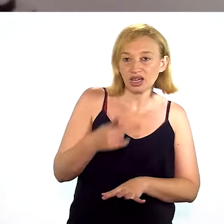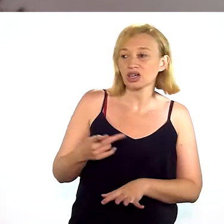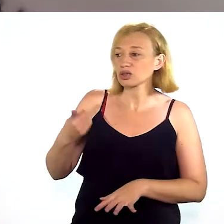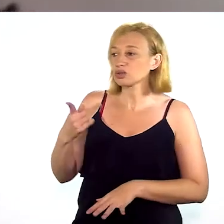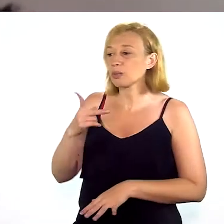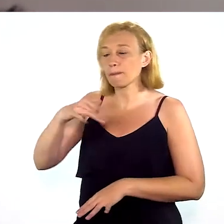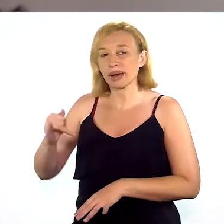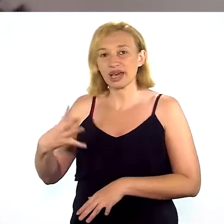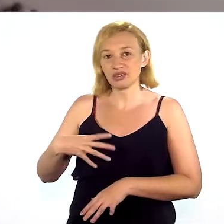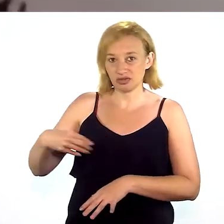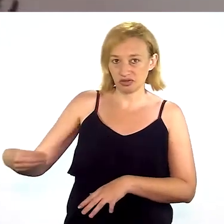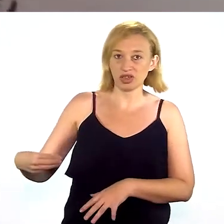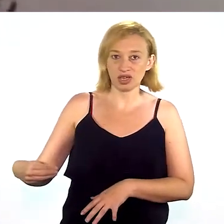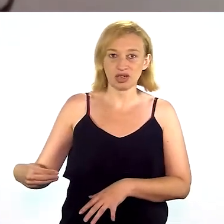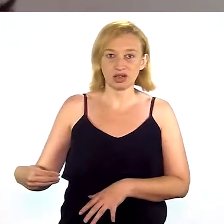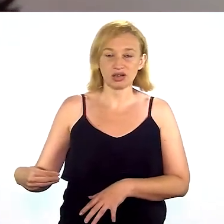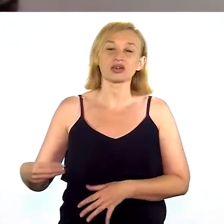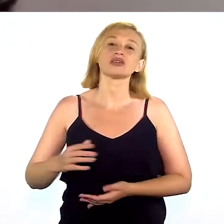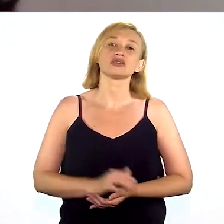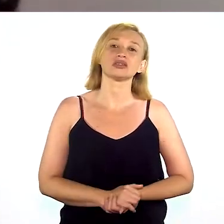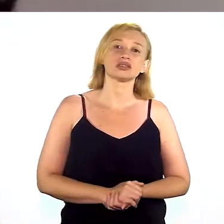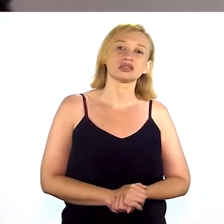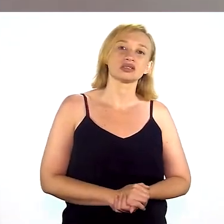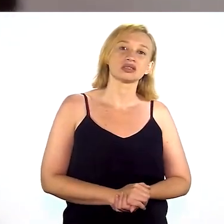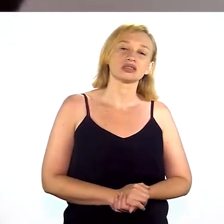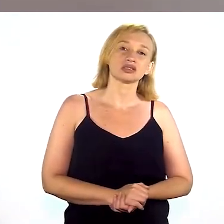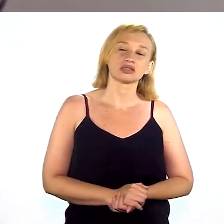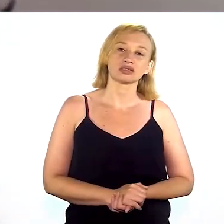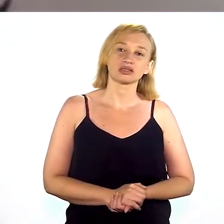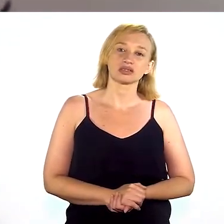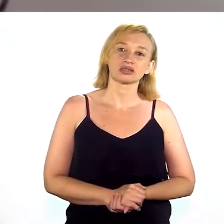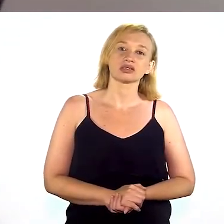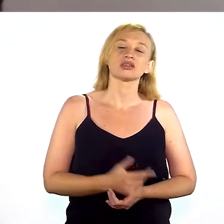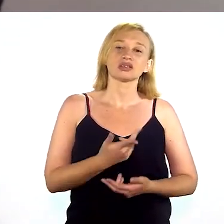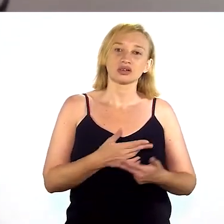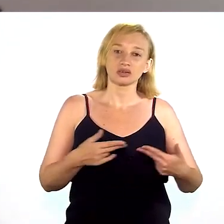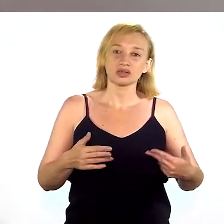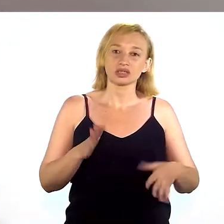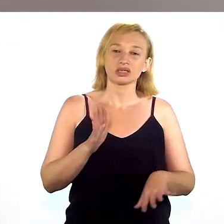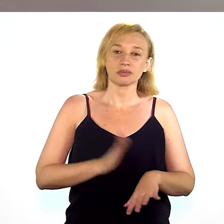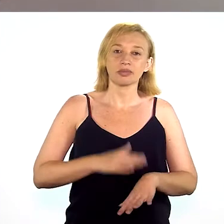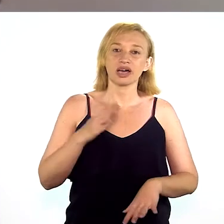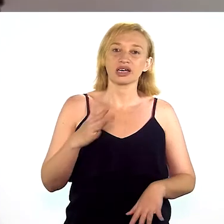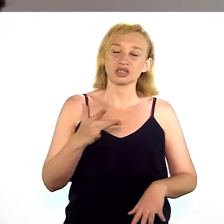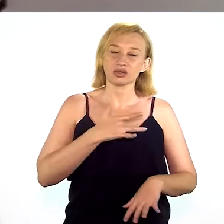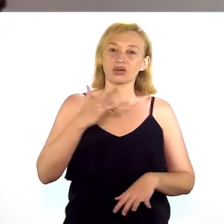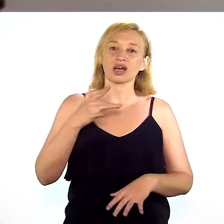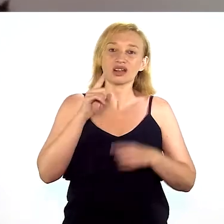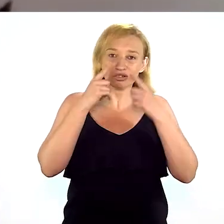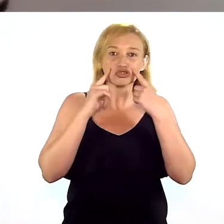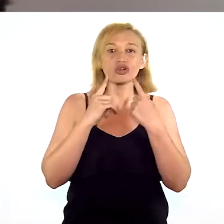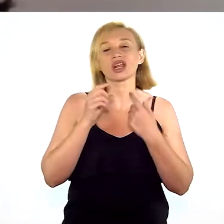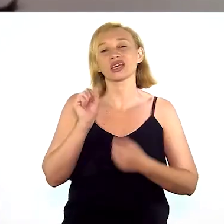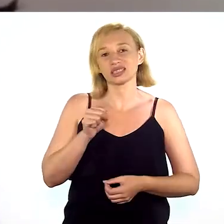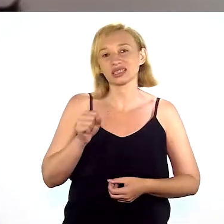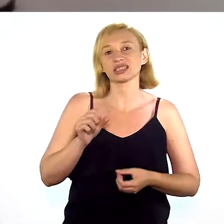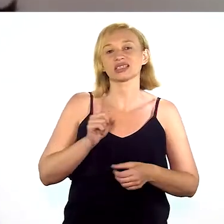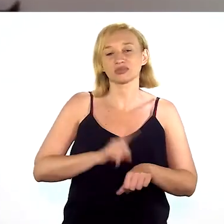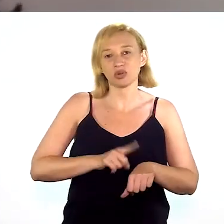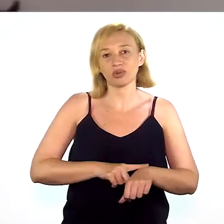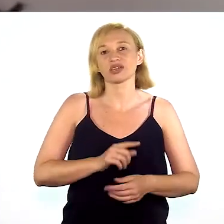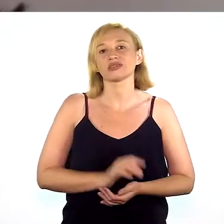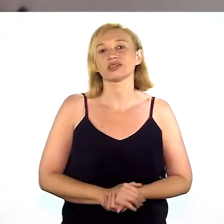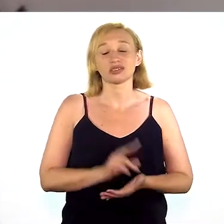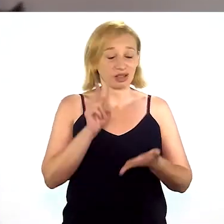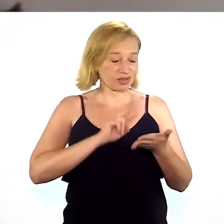fala entre o pai e o filho, ao dizer que nunca estaremos sós, é, de fato, uma das coisas que mais me tocaram. Eu lembro que eu